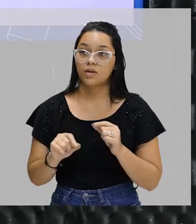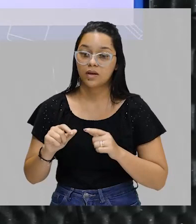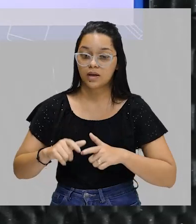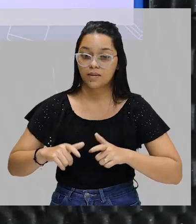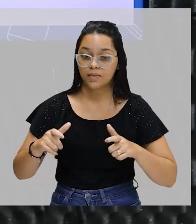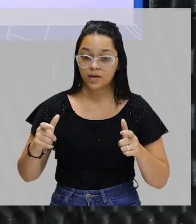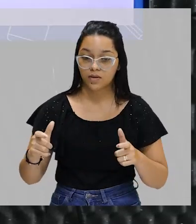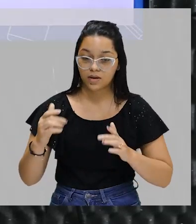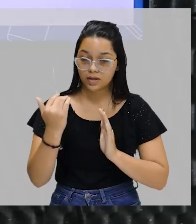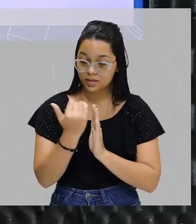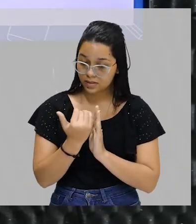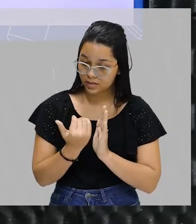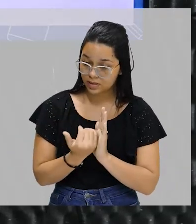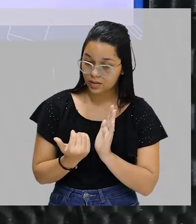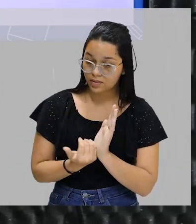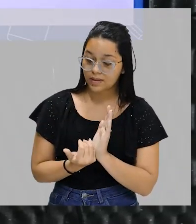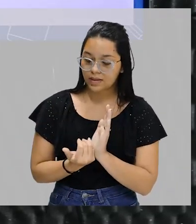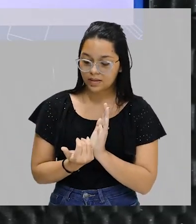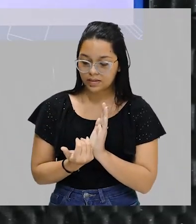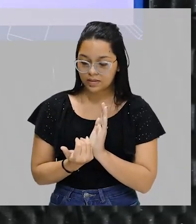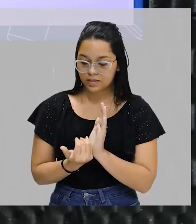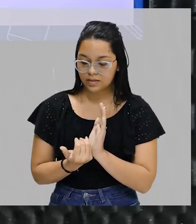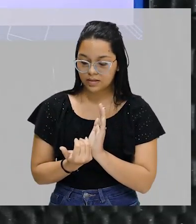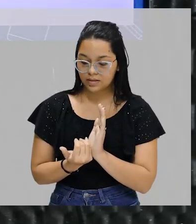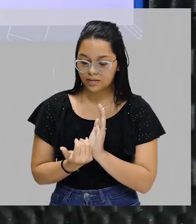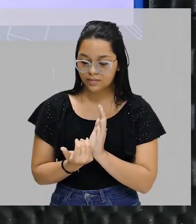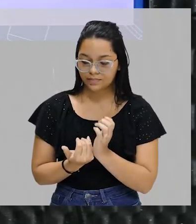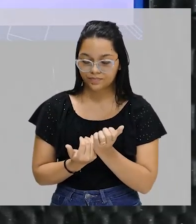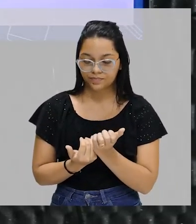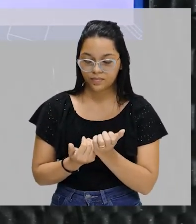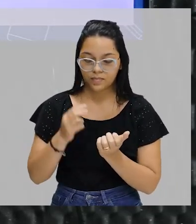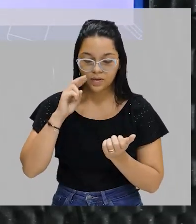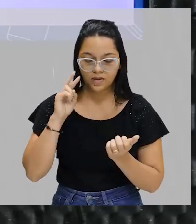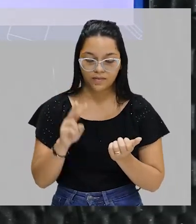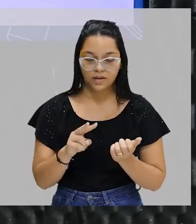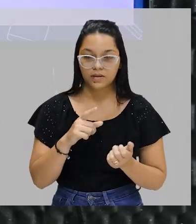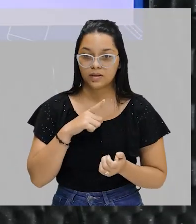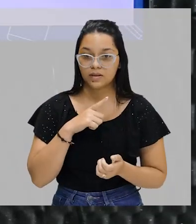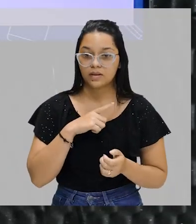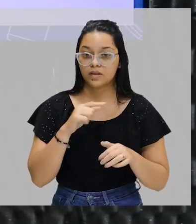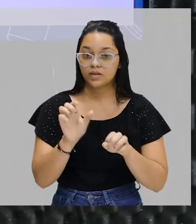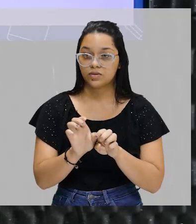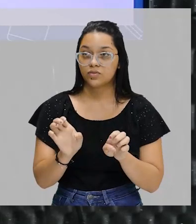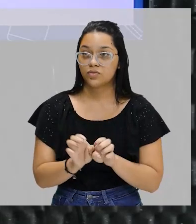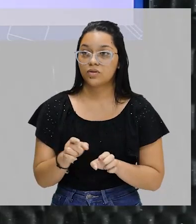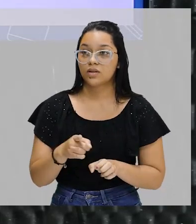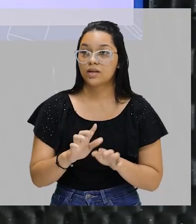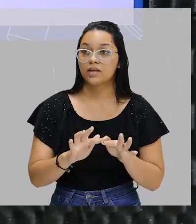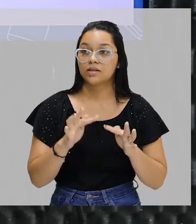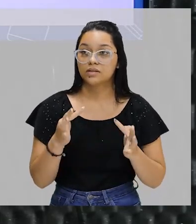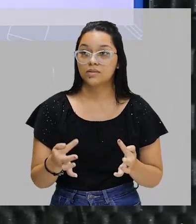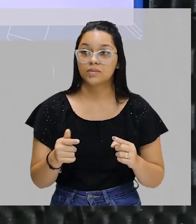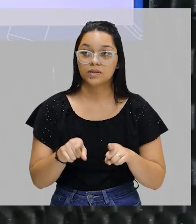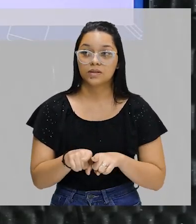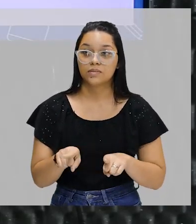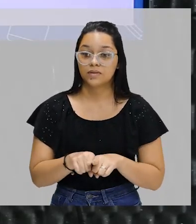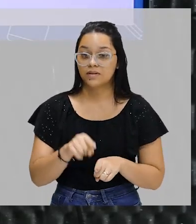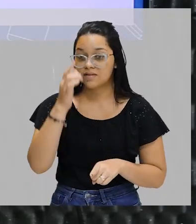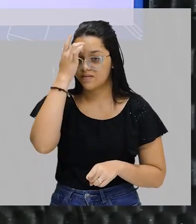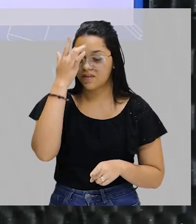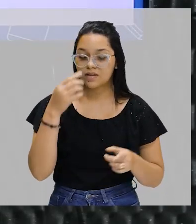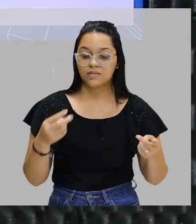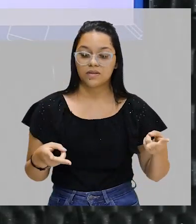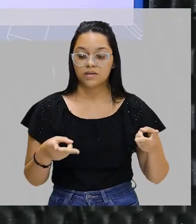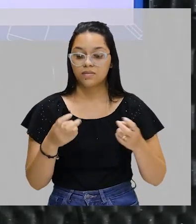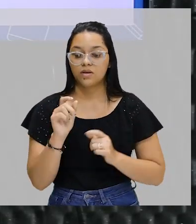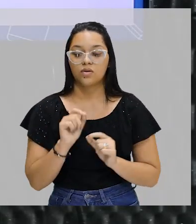maior sequência de carbonos, certo? Olhando para essa estrutura, que é uma estrutura bem simples e fácil de perceber